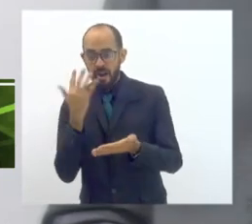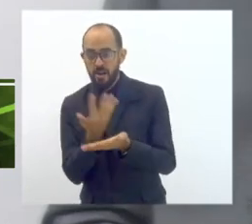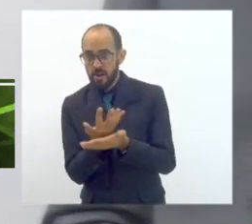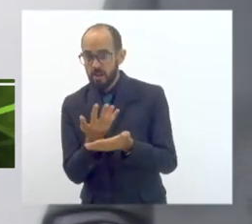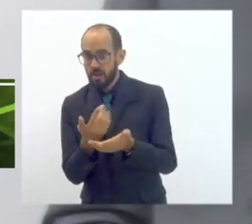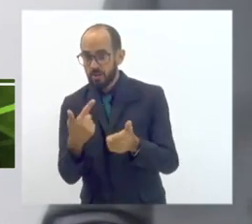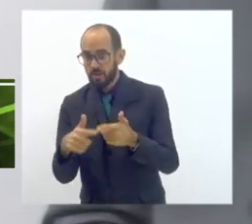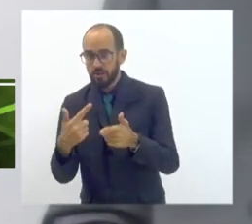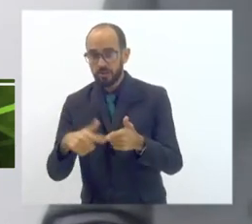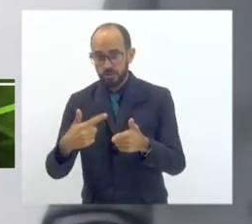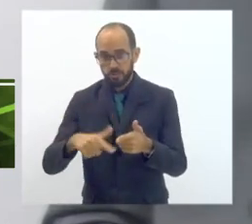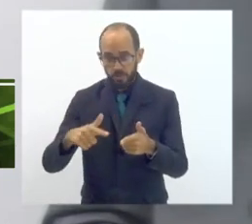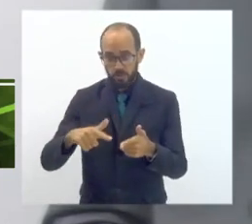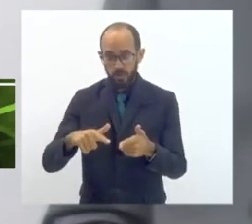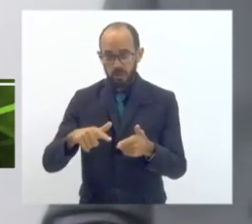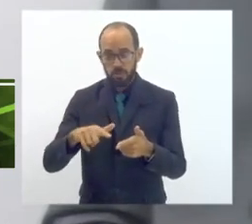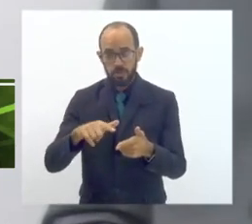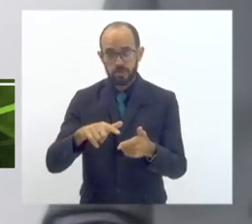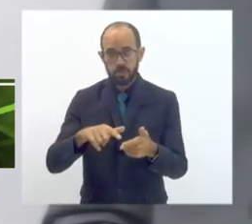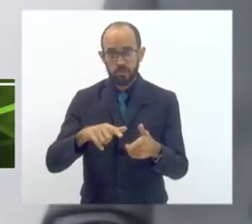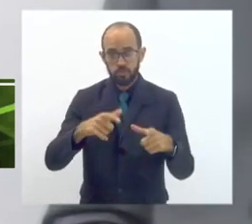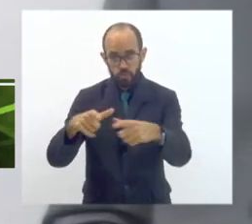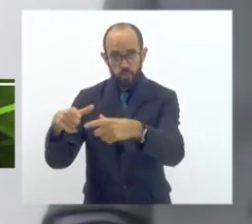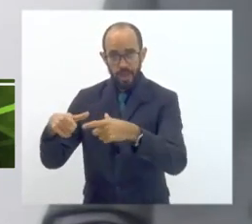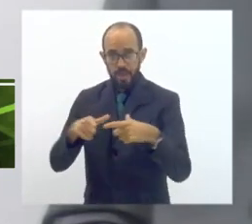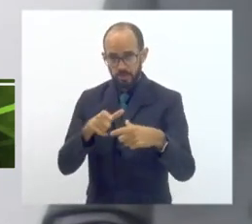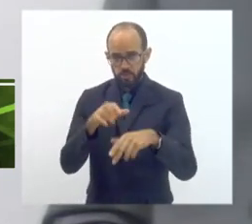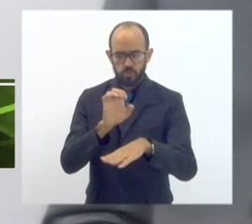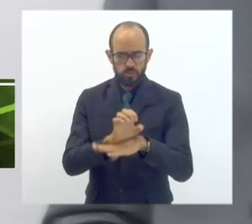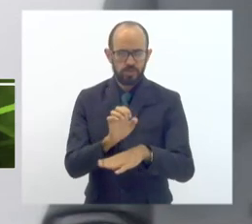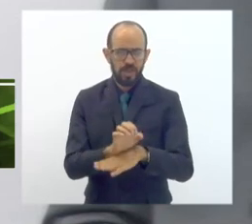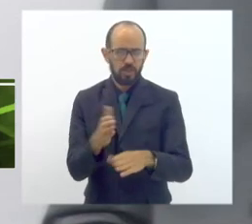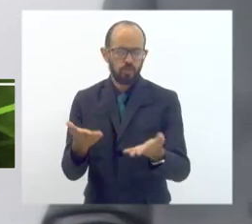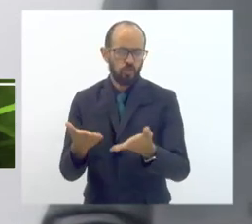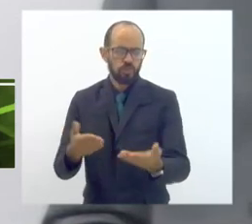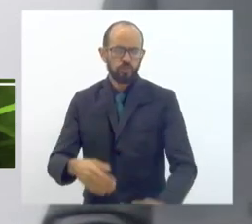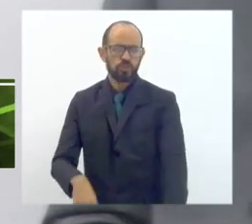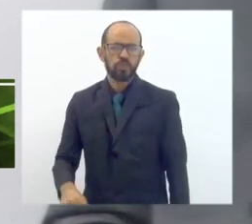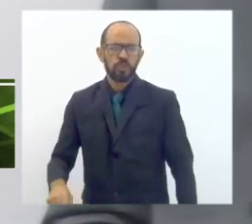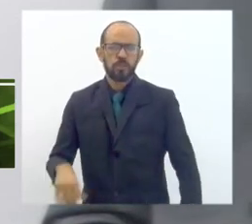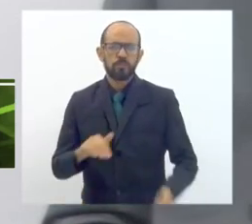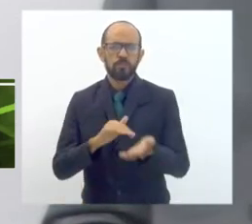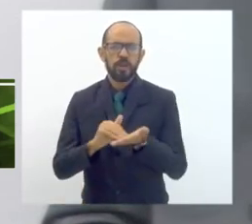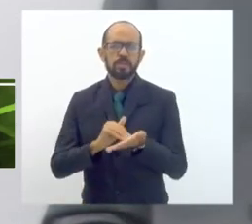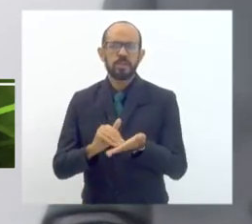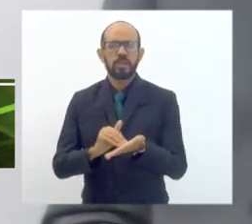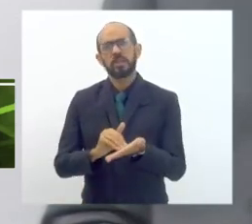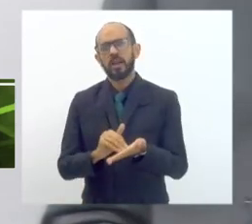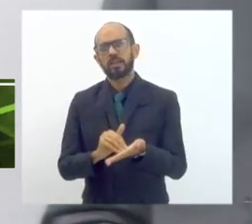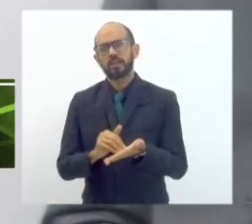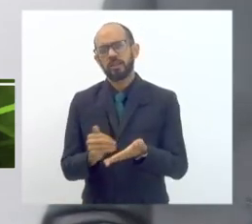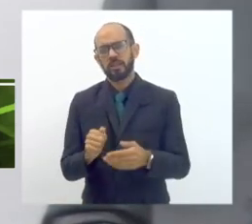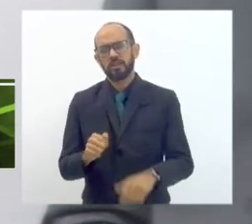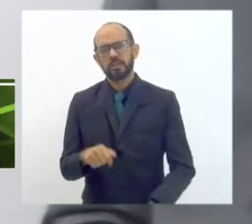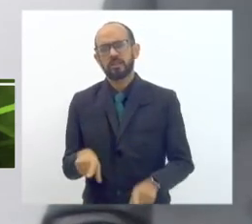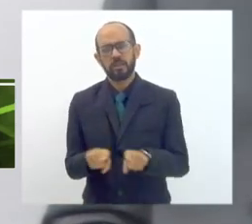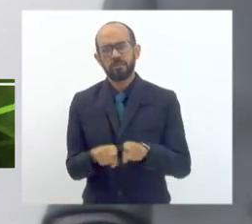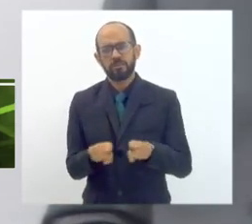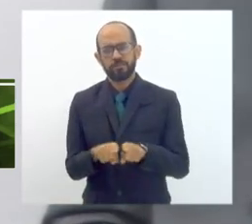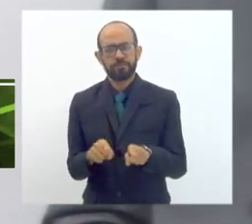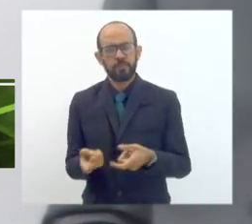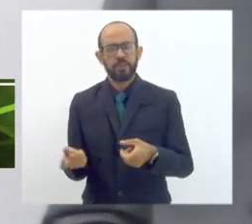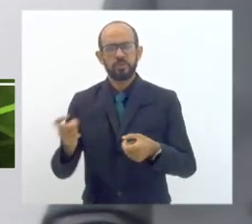grandes problemas regionais que a gente tem hoje. Para a Secretaria Estadual de Saúde, particularmente, a questão dos